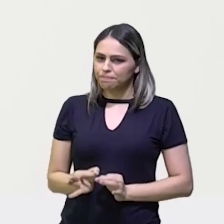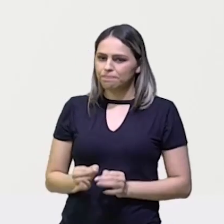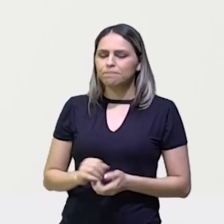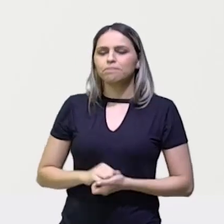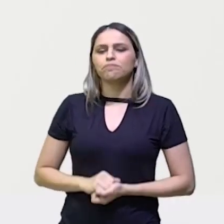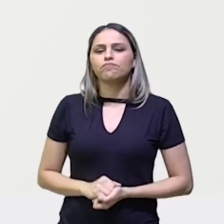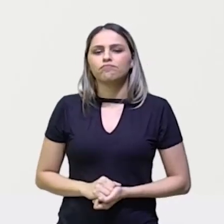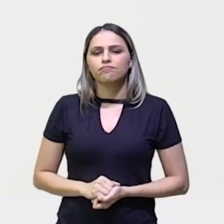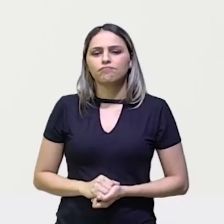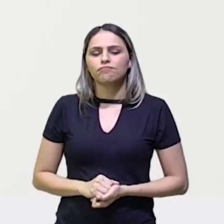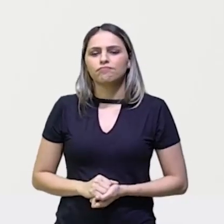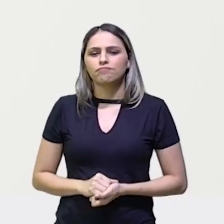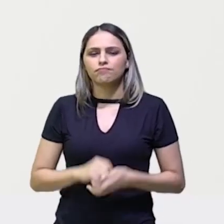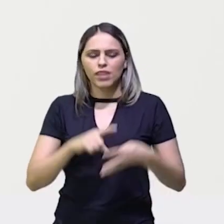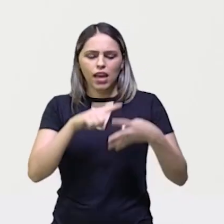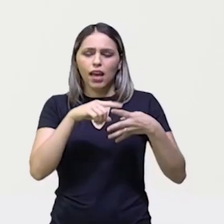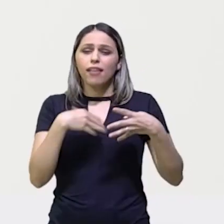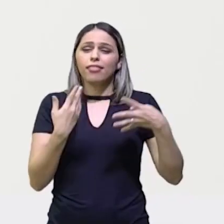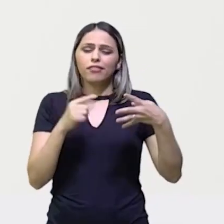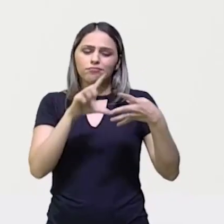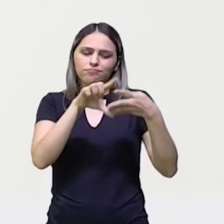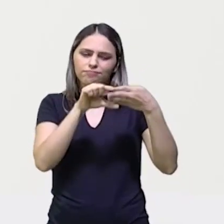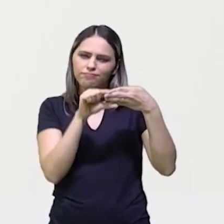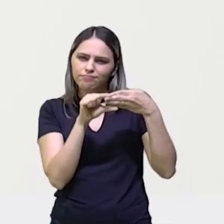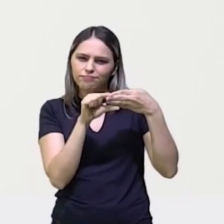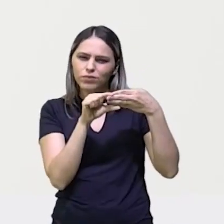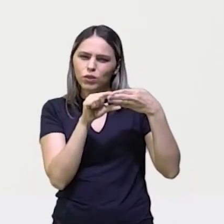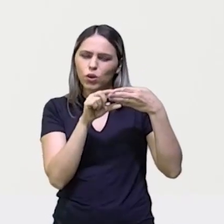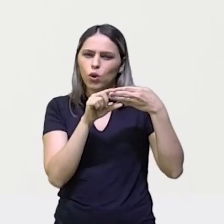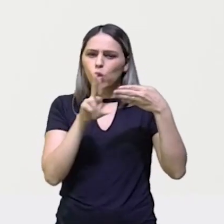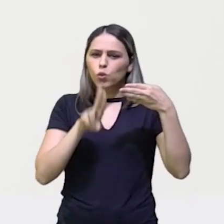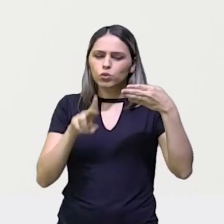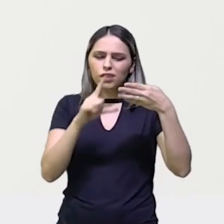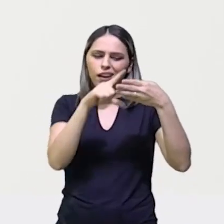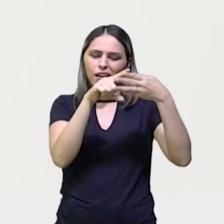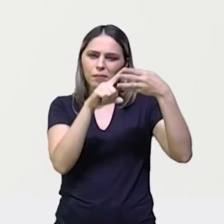A estrofe, ela é composta por uma,